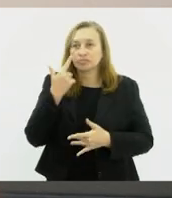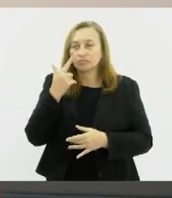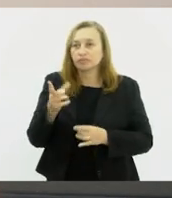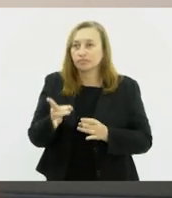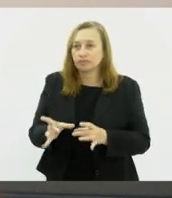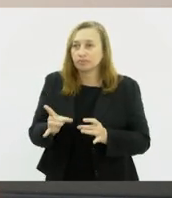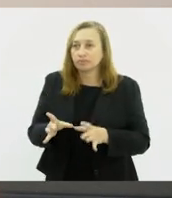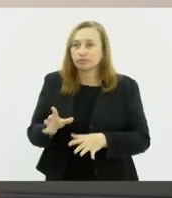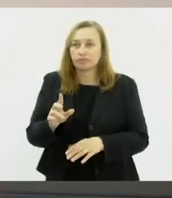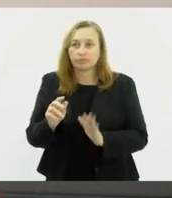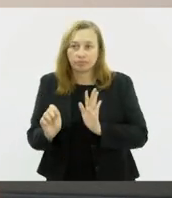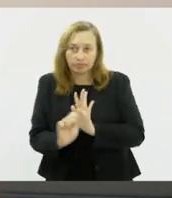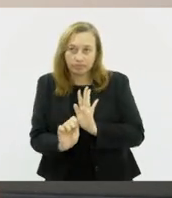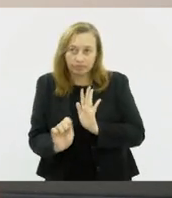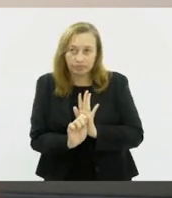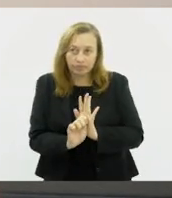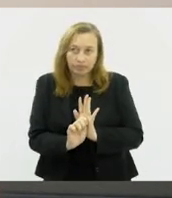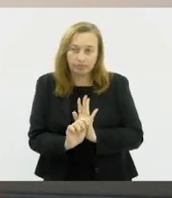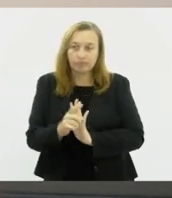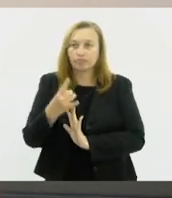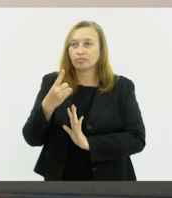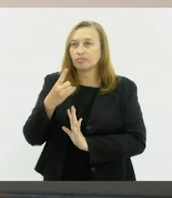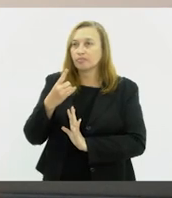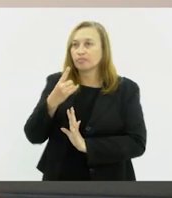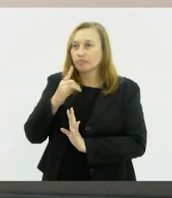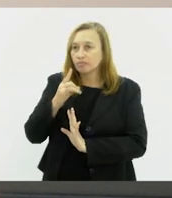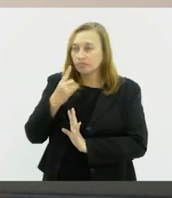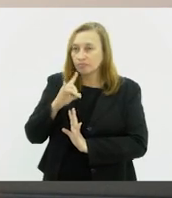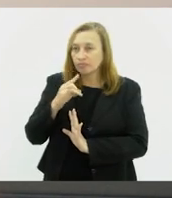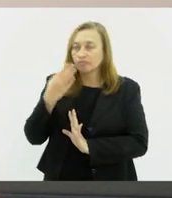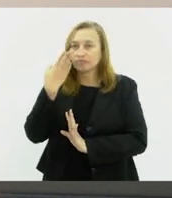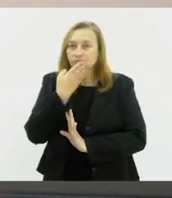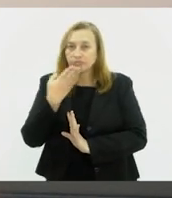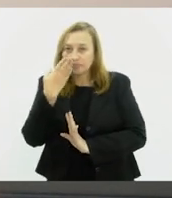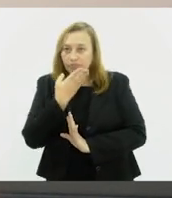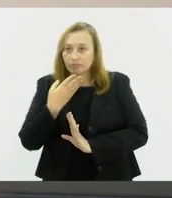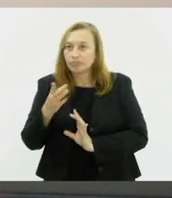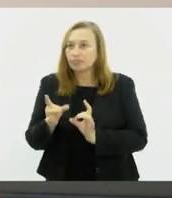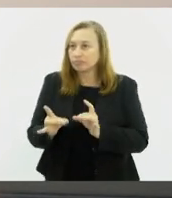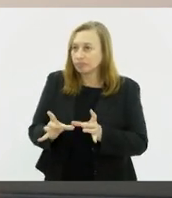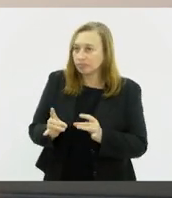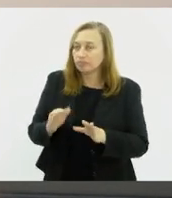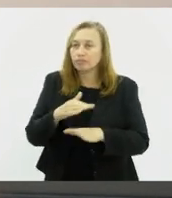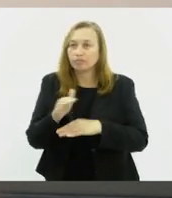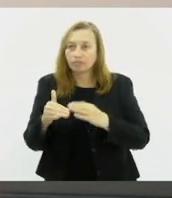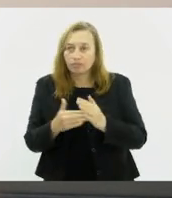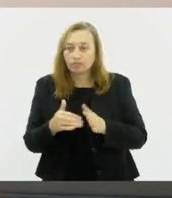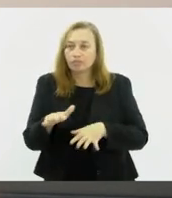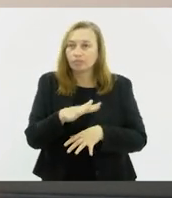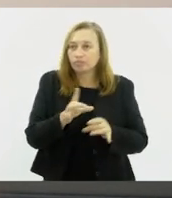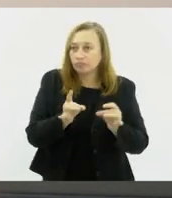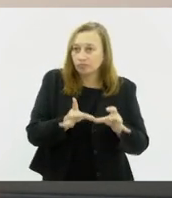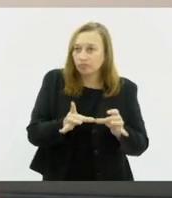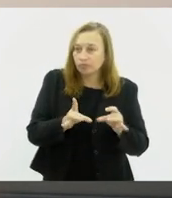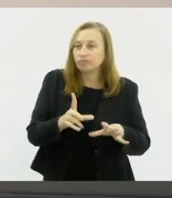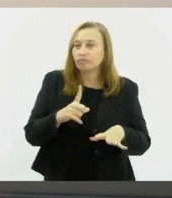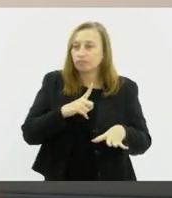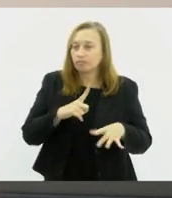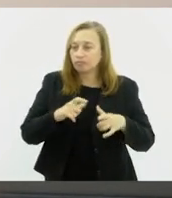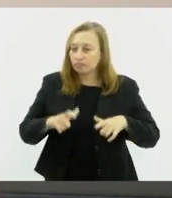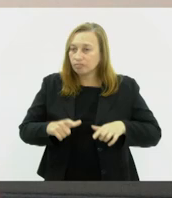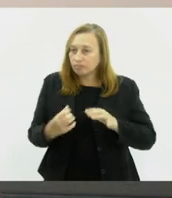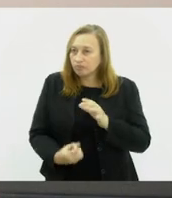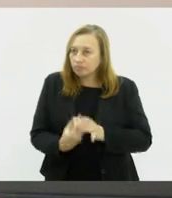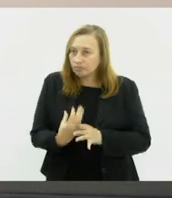porque a maconha como cerveja como açúcar como café é o mercado todo mercado tem uma cadeia produtiva